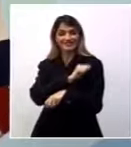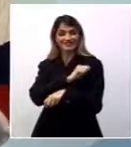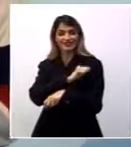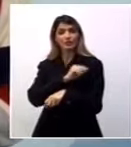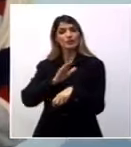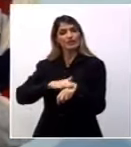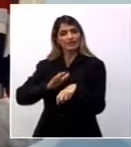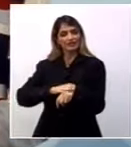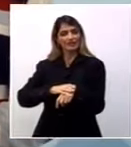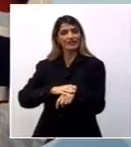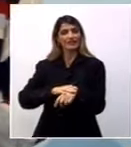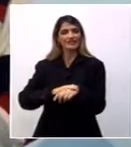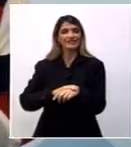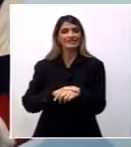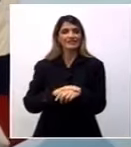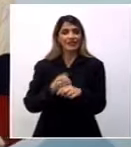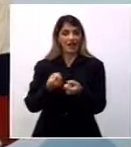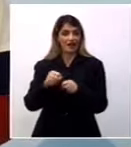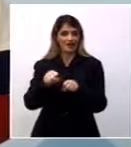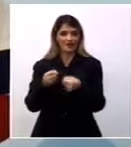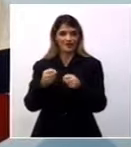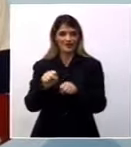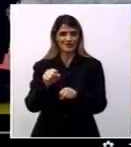desenvolveram essa atividade. Vamos passar o vídeo, por favor?